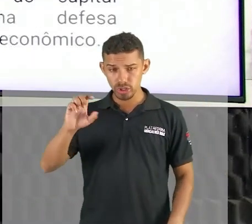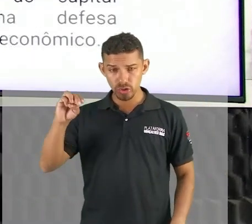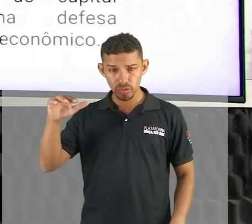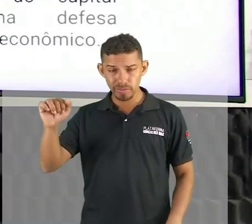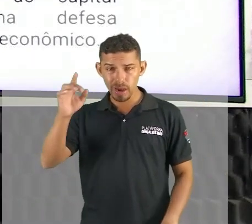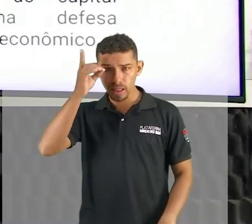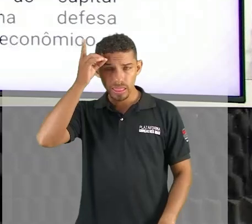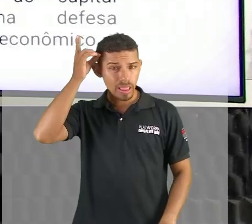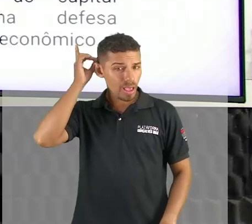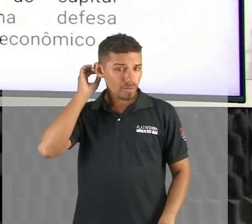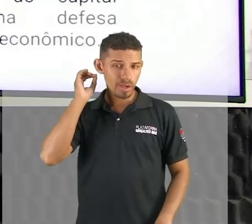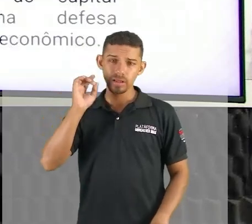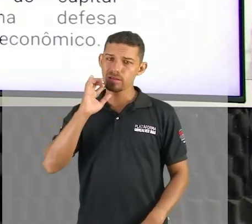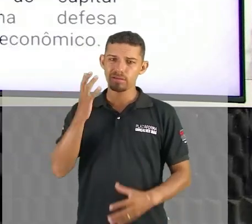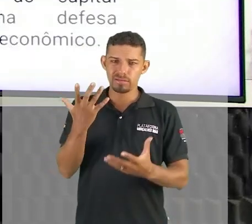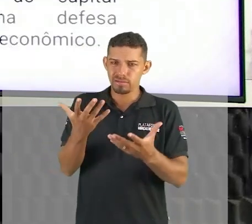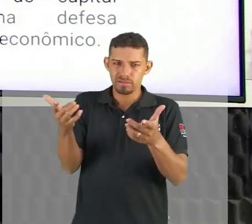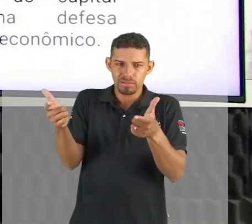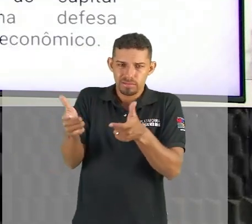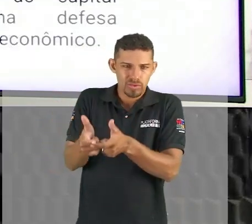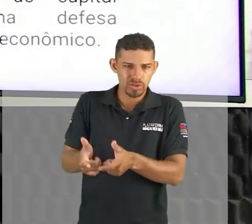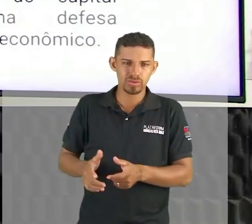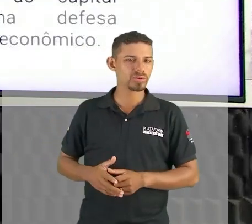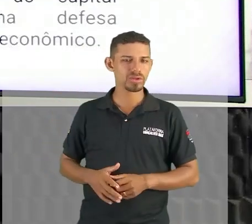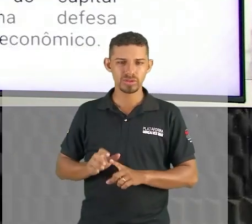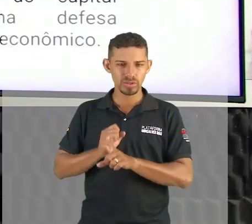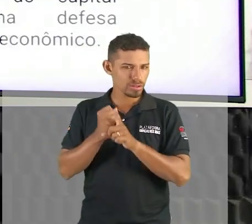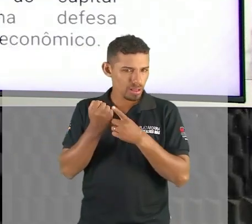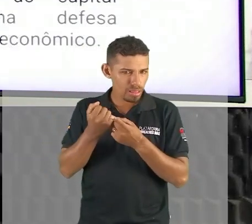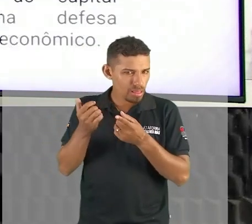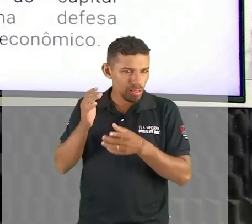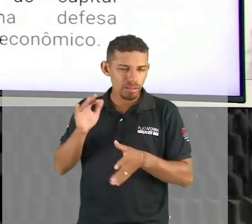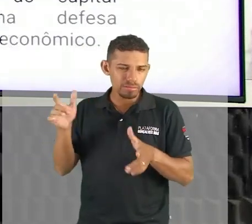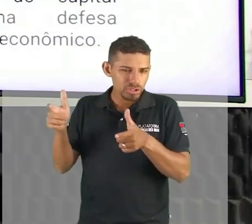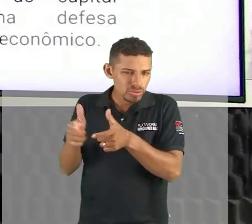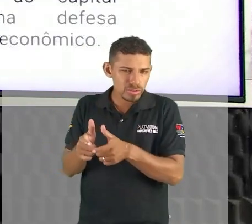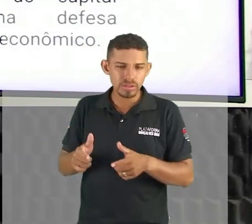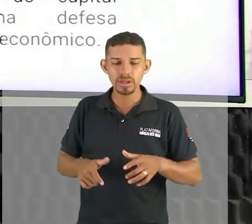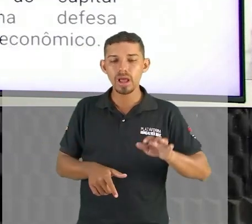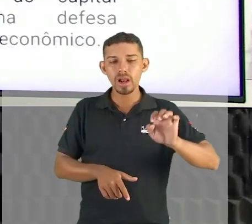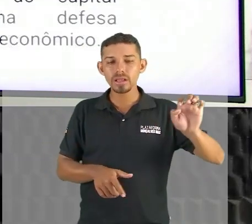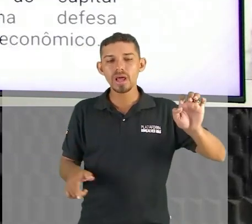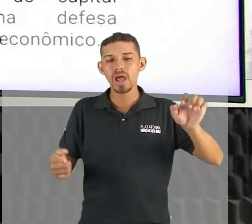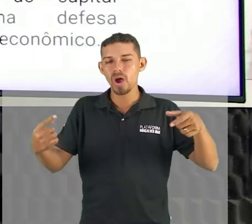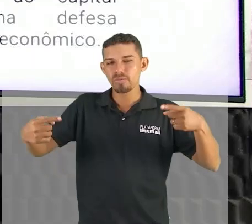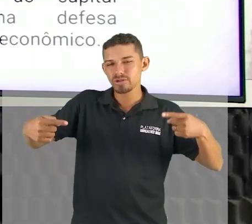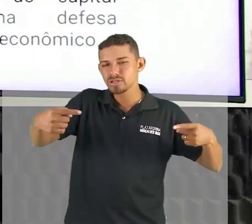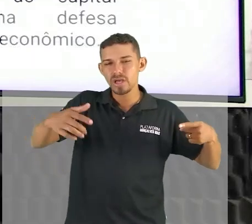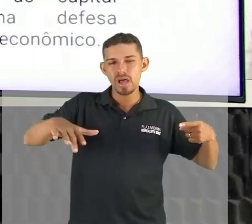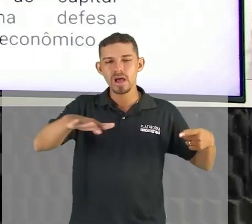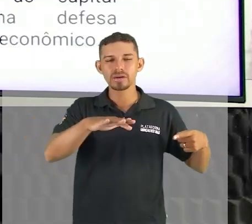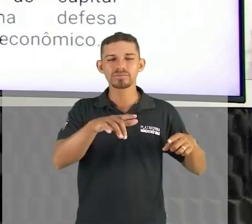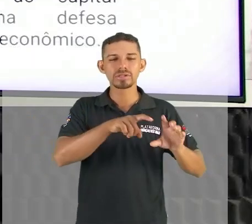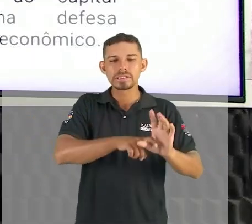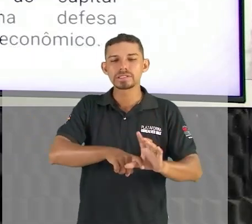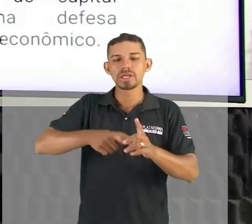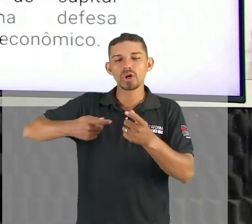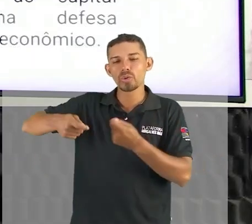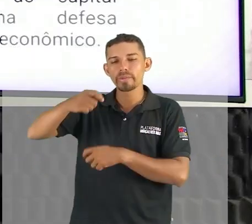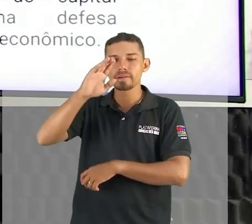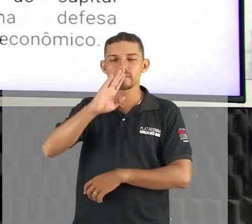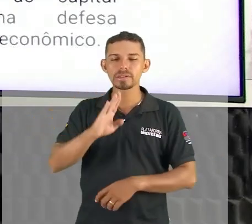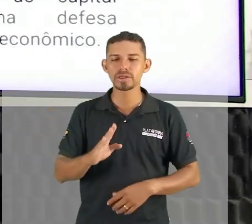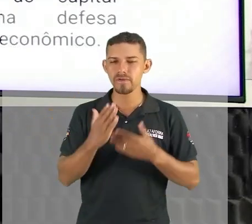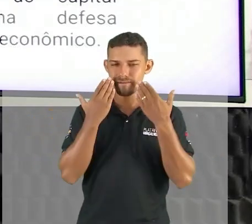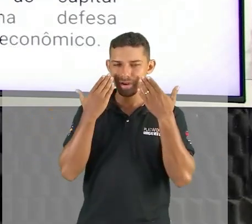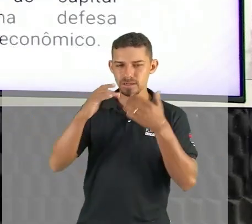minorias. Letra E, oposição diante da dependência da economia brasileira frente ao capital estrangeiro, manifesta